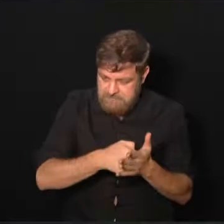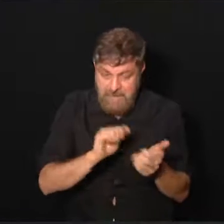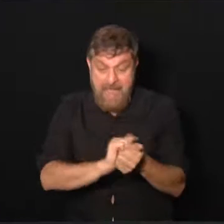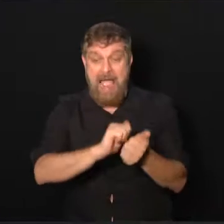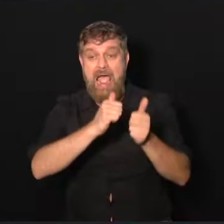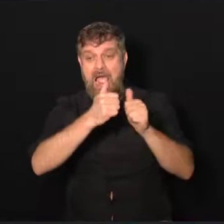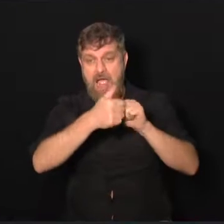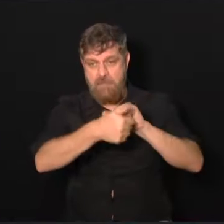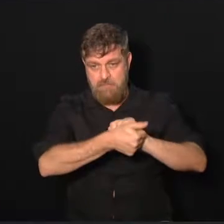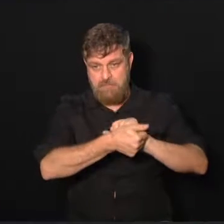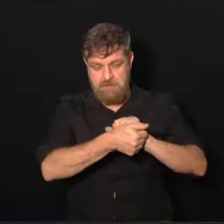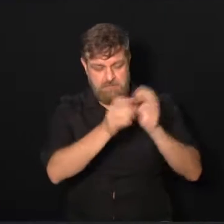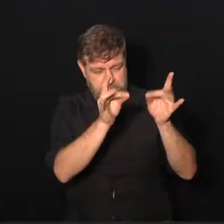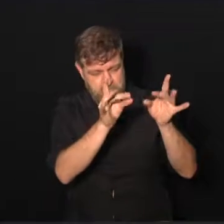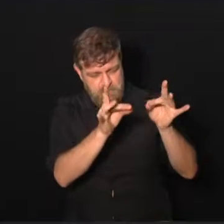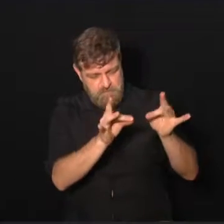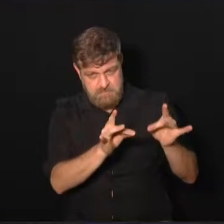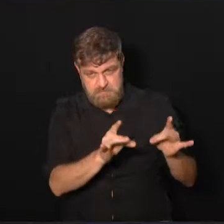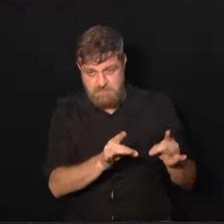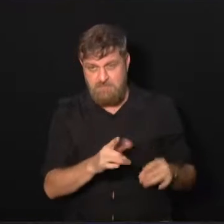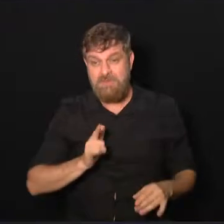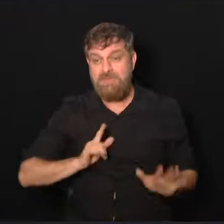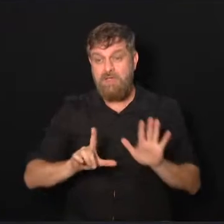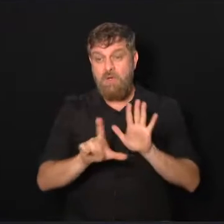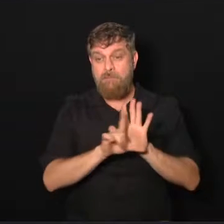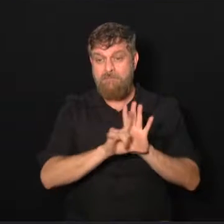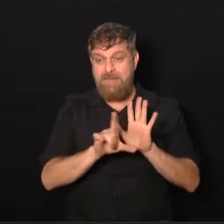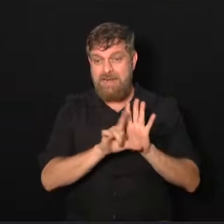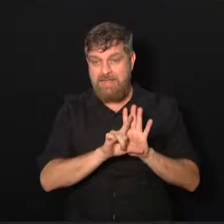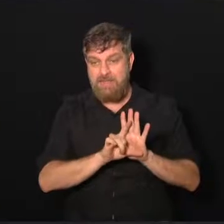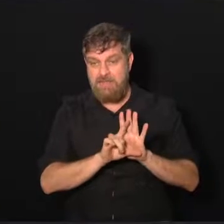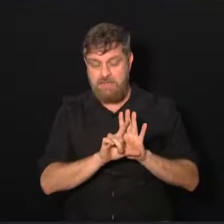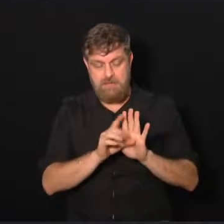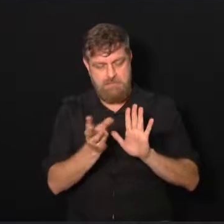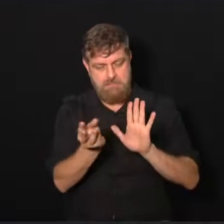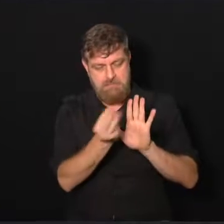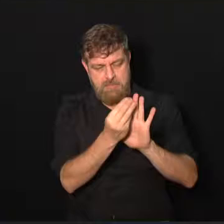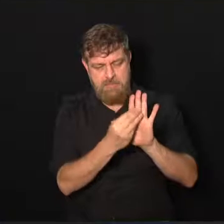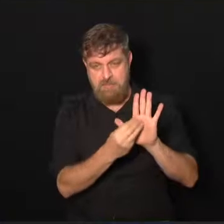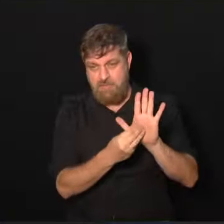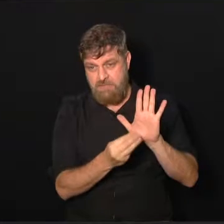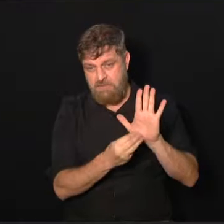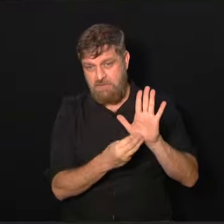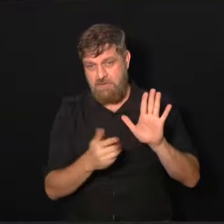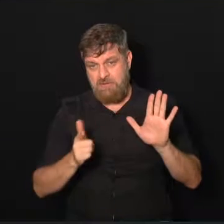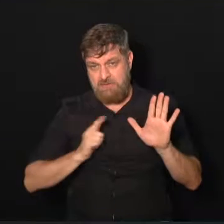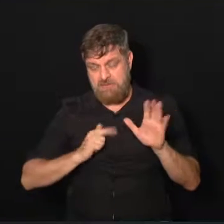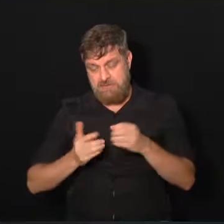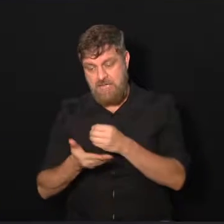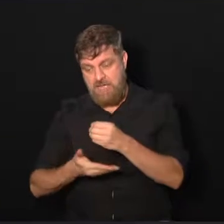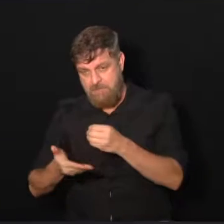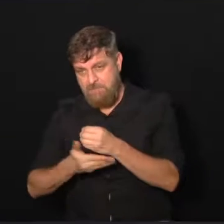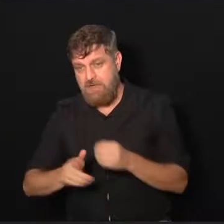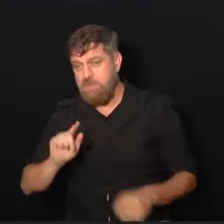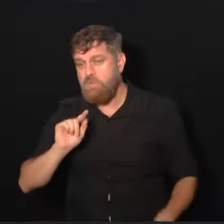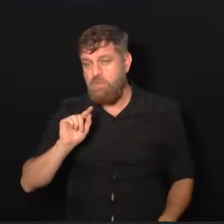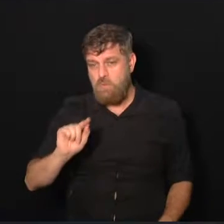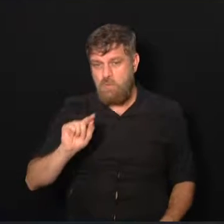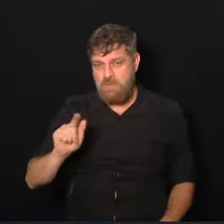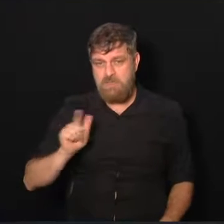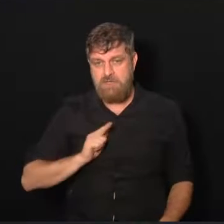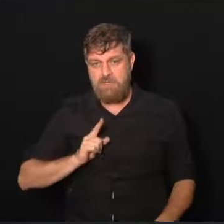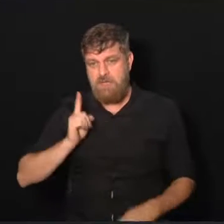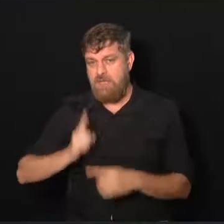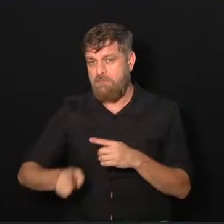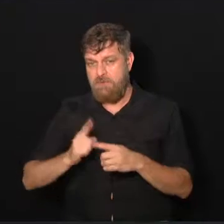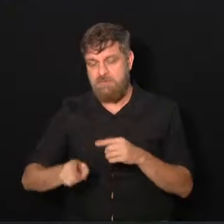aprimorar e trazer novos conteúdos tem que partir realmente desse princípio, né?